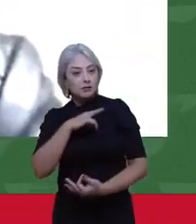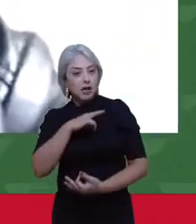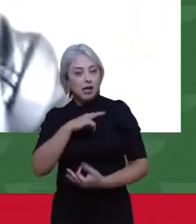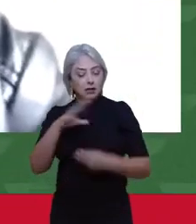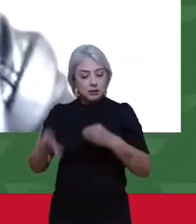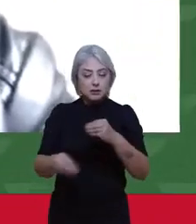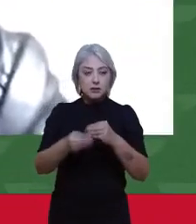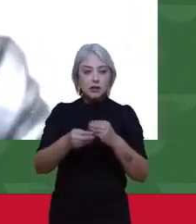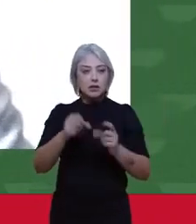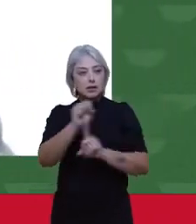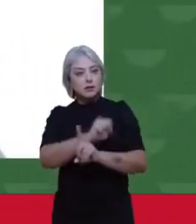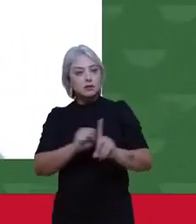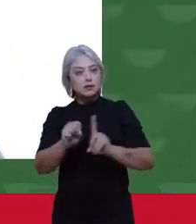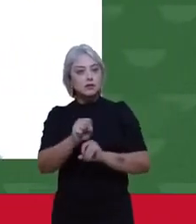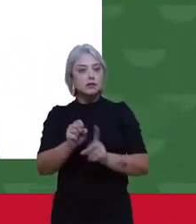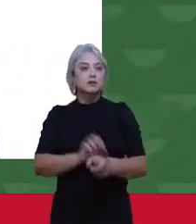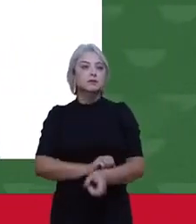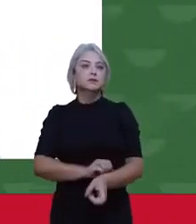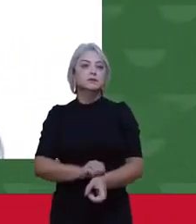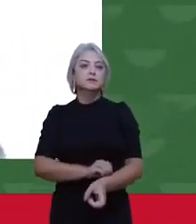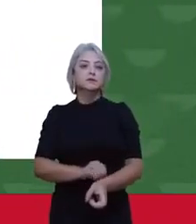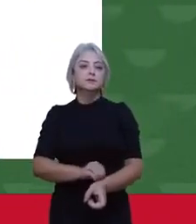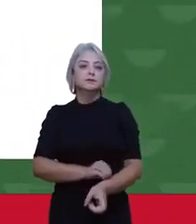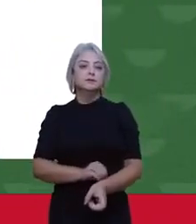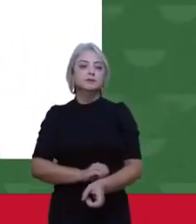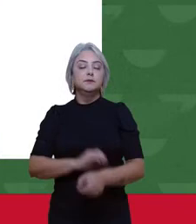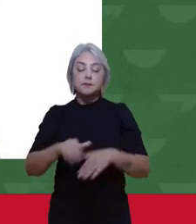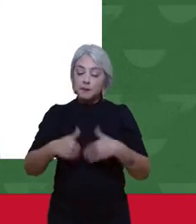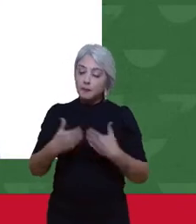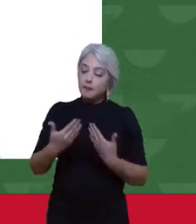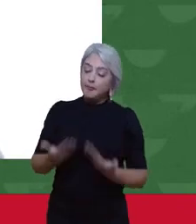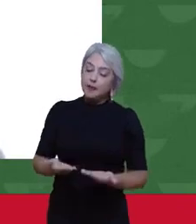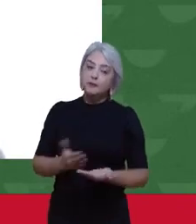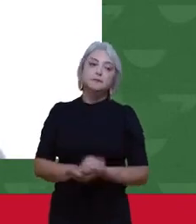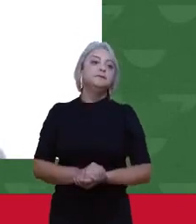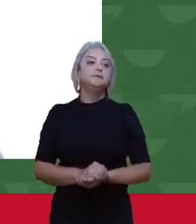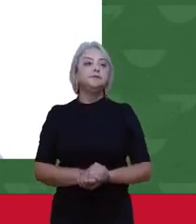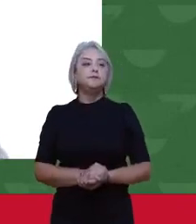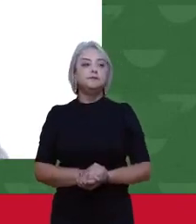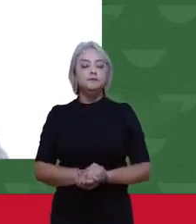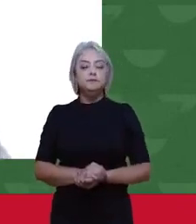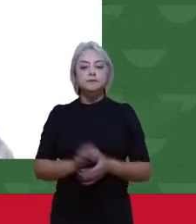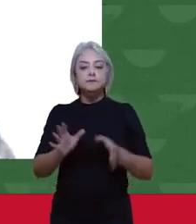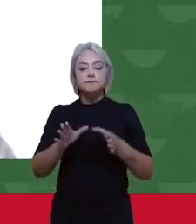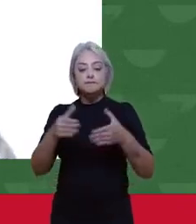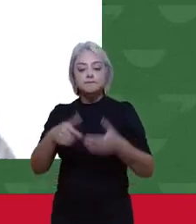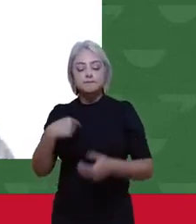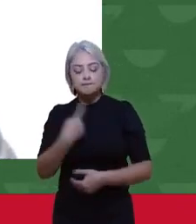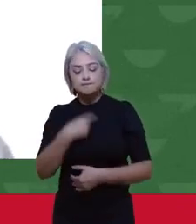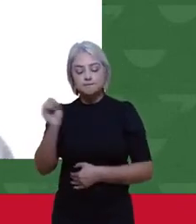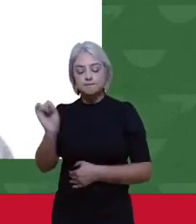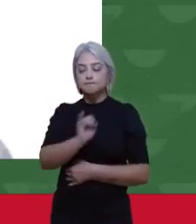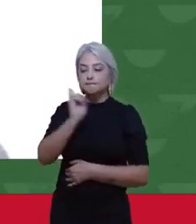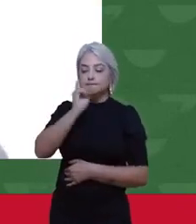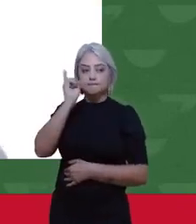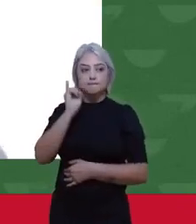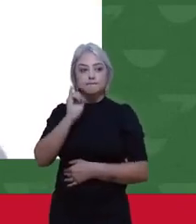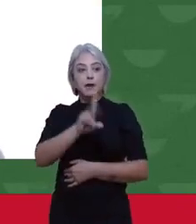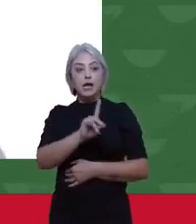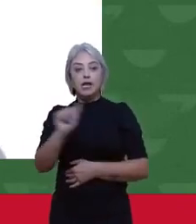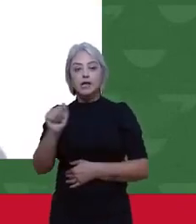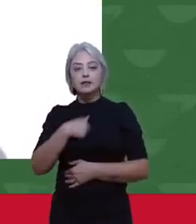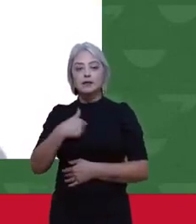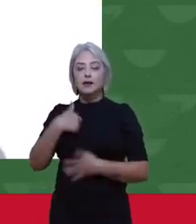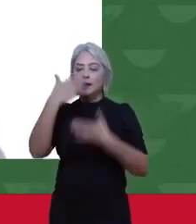faz parte dessa sociedade. Do Congresso. Então, central para nós esse dia.